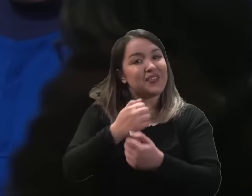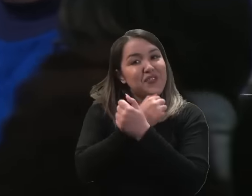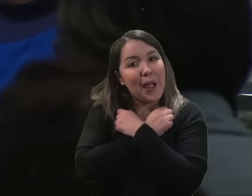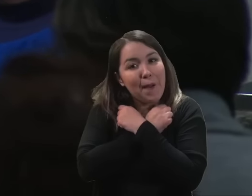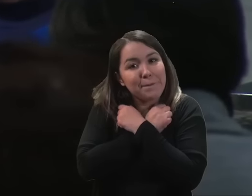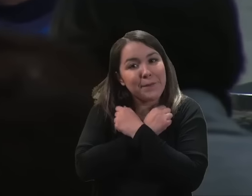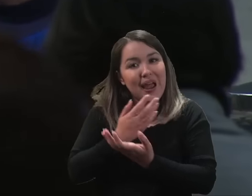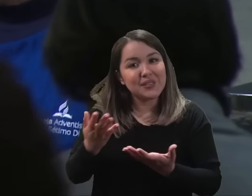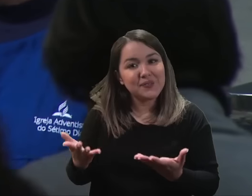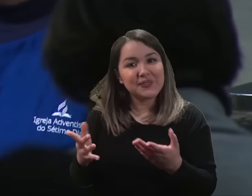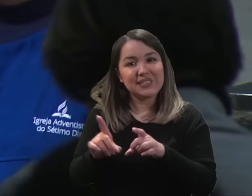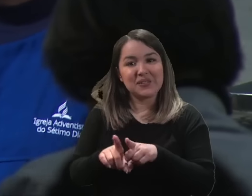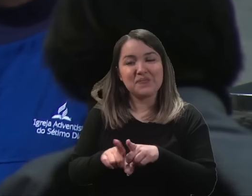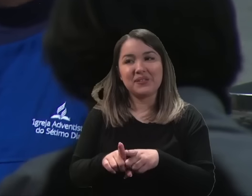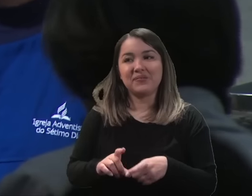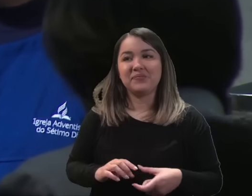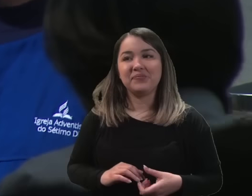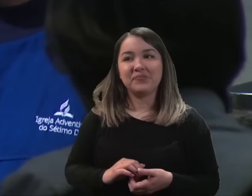no Senhor